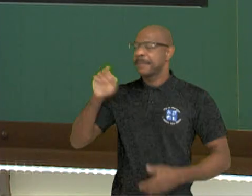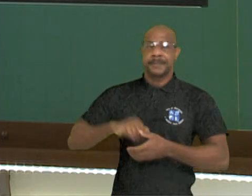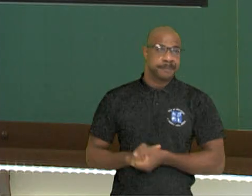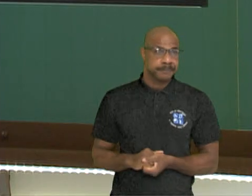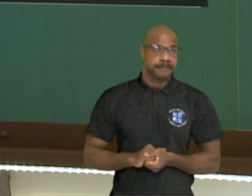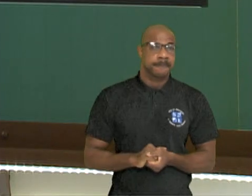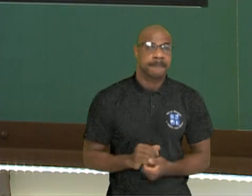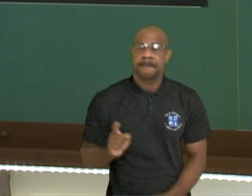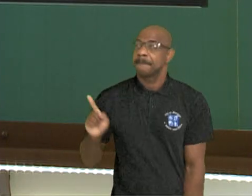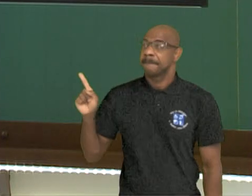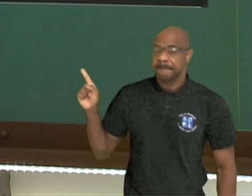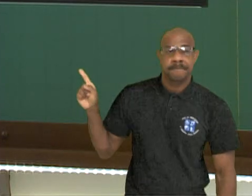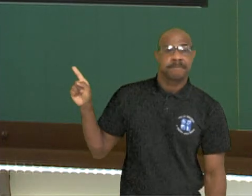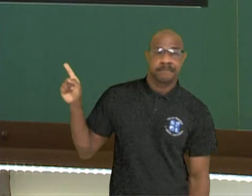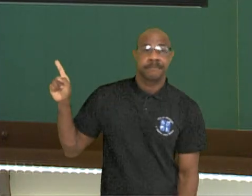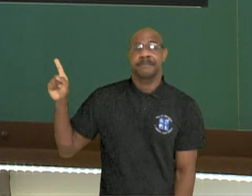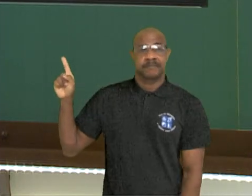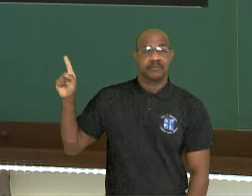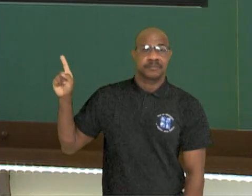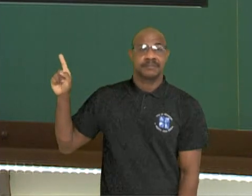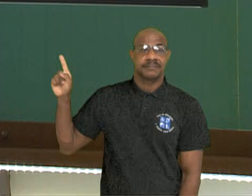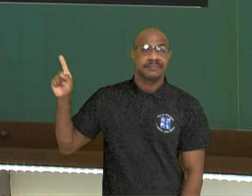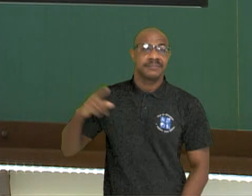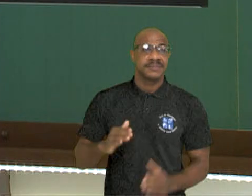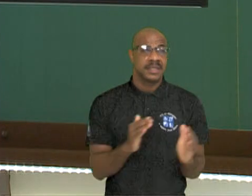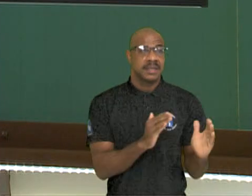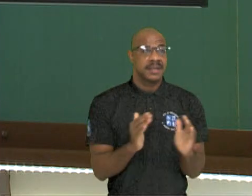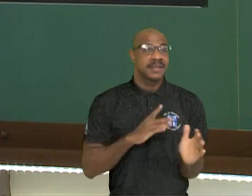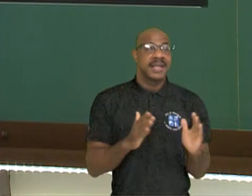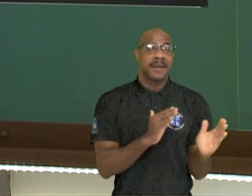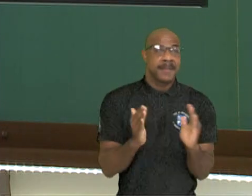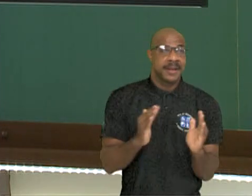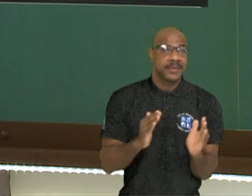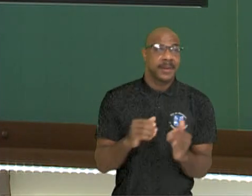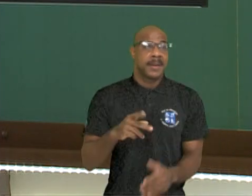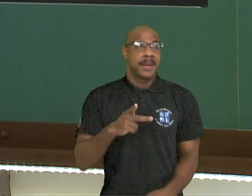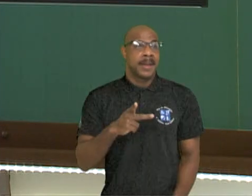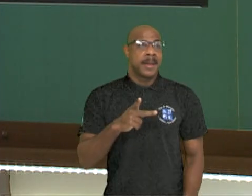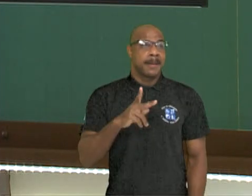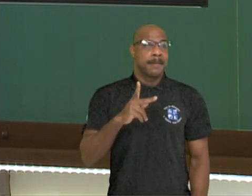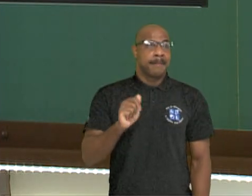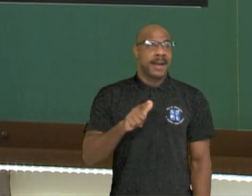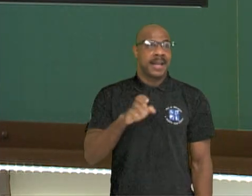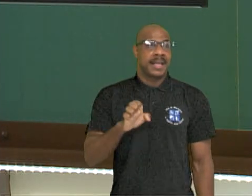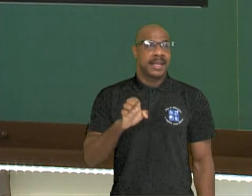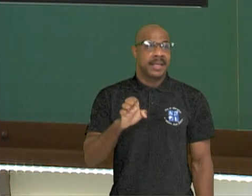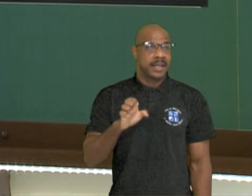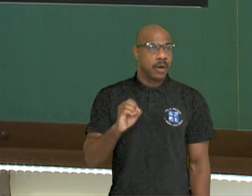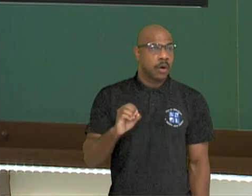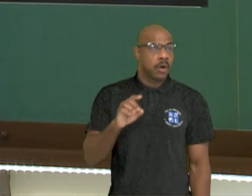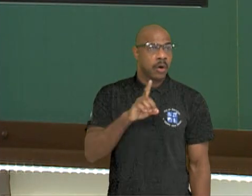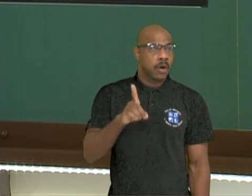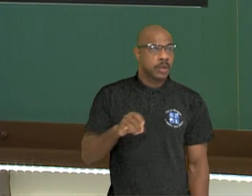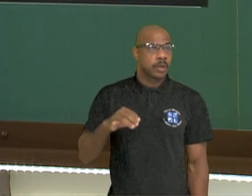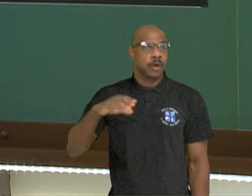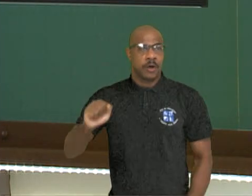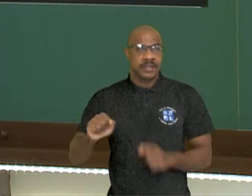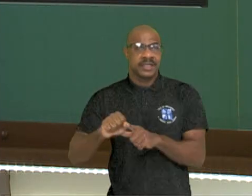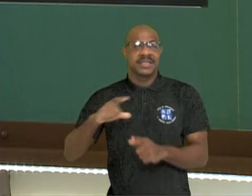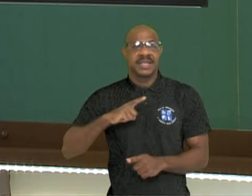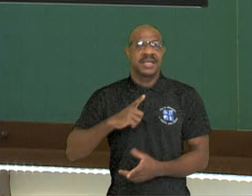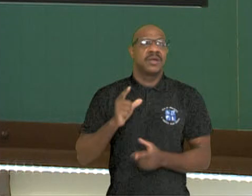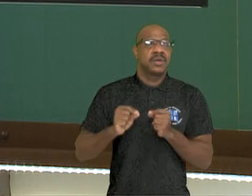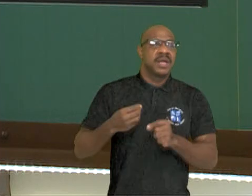vamos ter a era paleozoica e a mesozoica. Então, na paleozoica, lembram lá, a vida